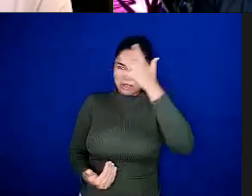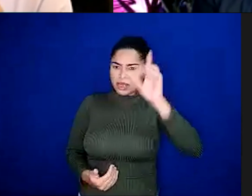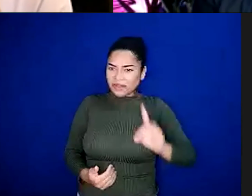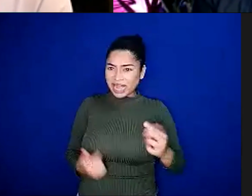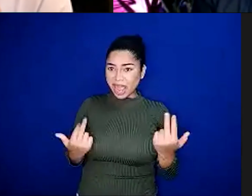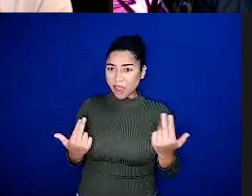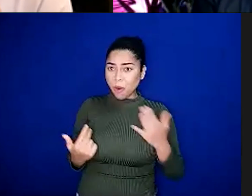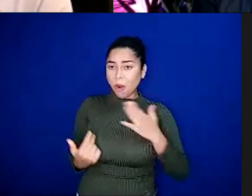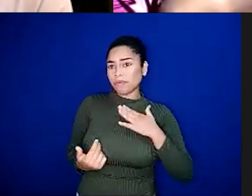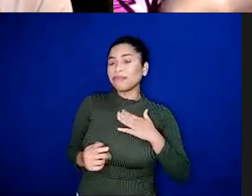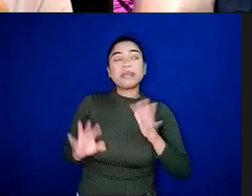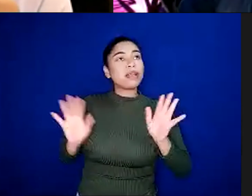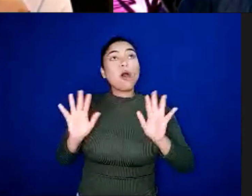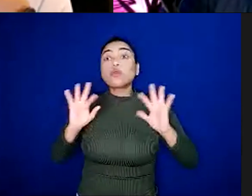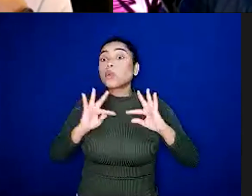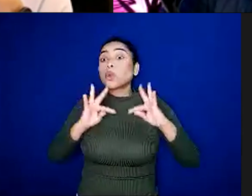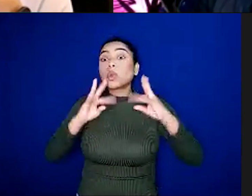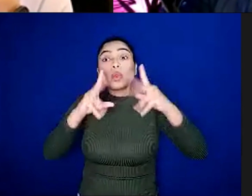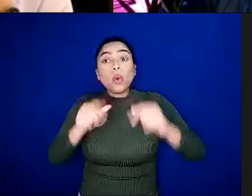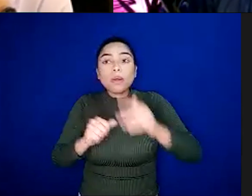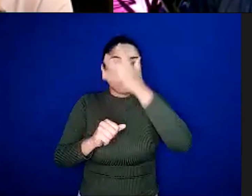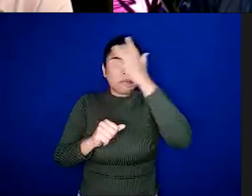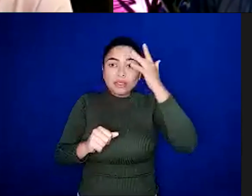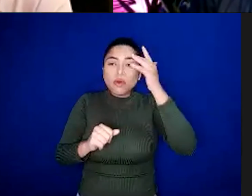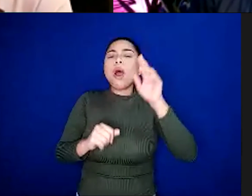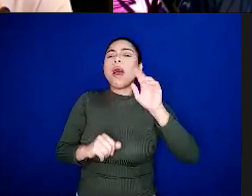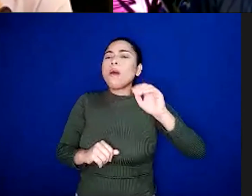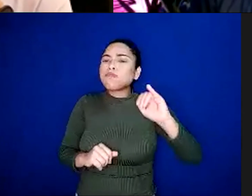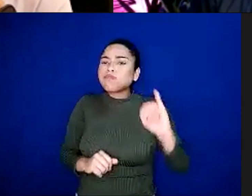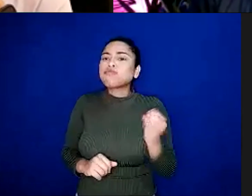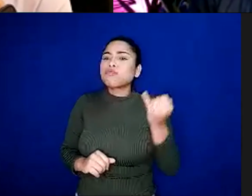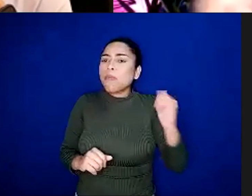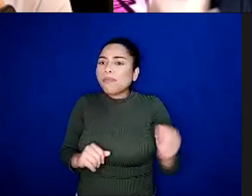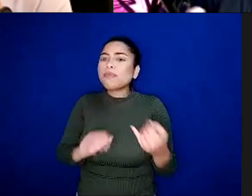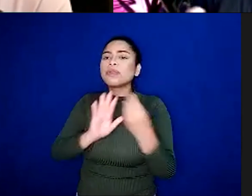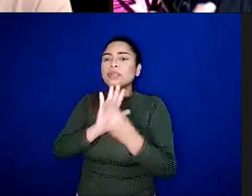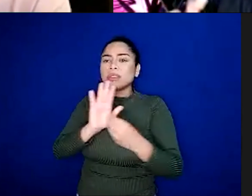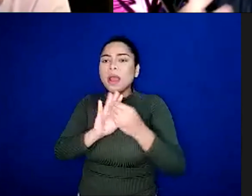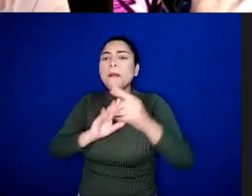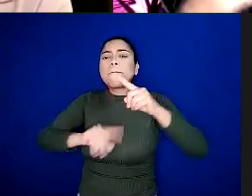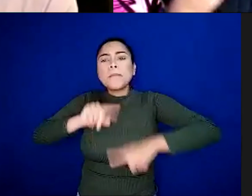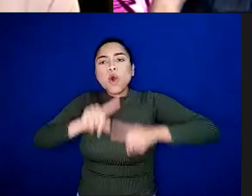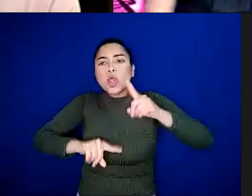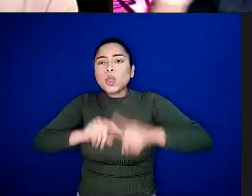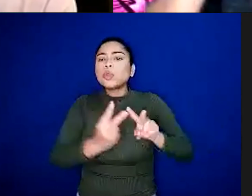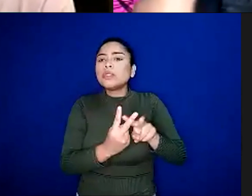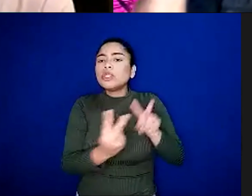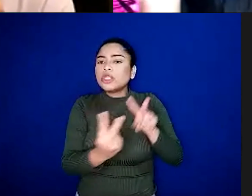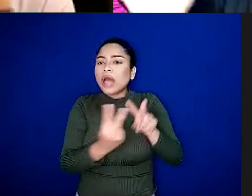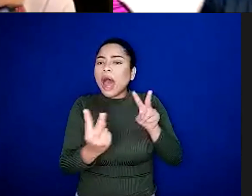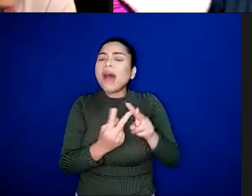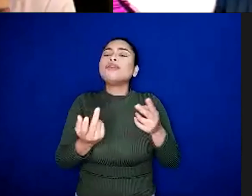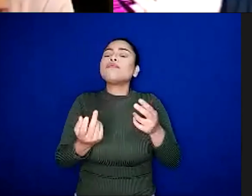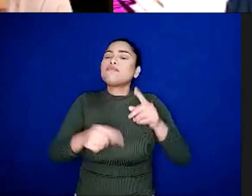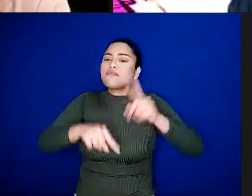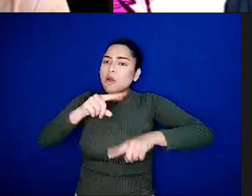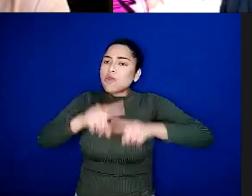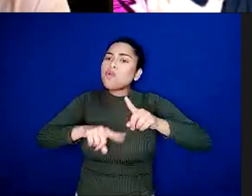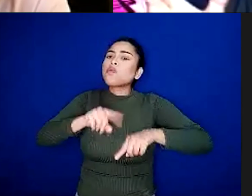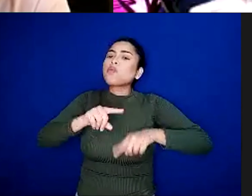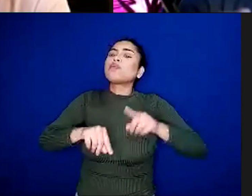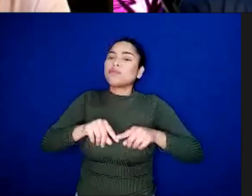pessoas que utilizam o design que utilizam os produtos digitais e produtos físicos enfim aí a gente vai